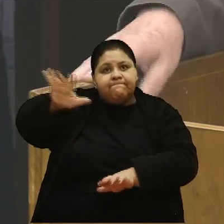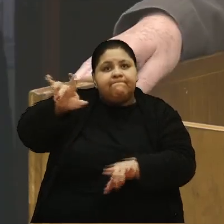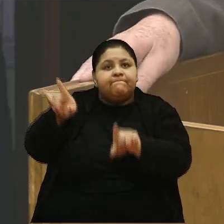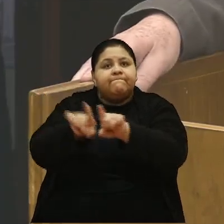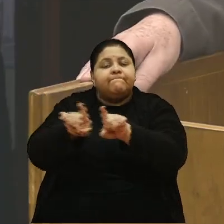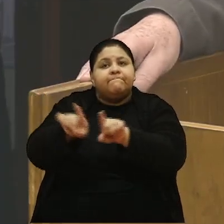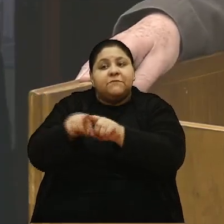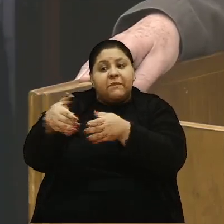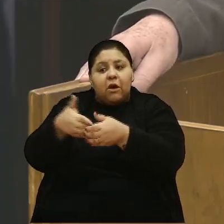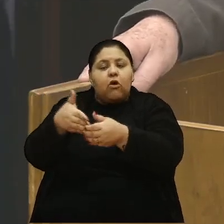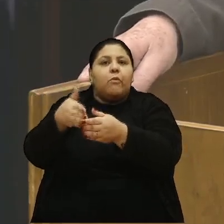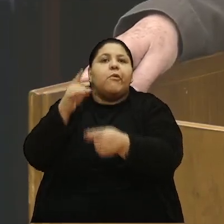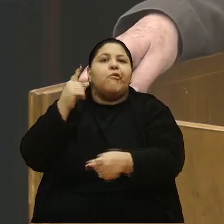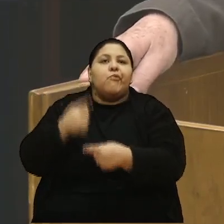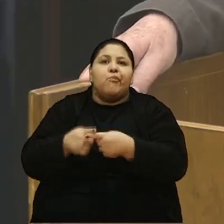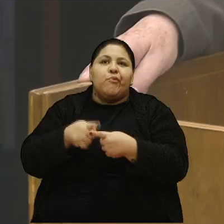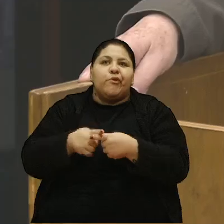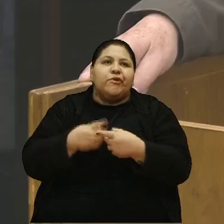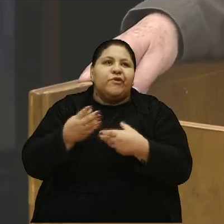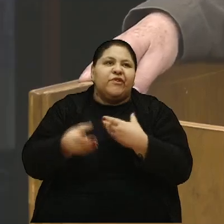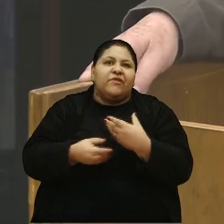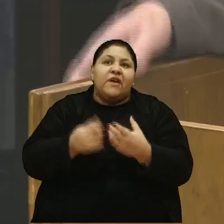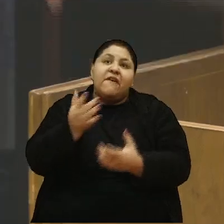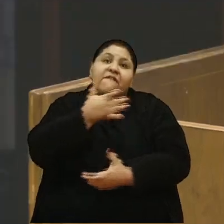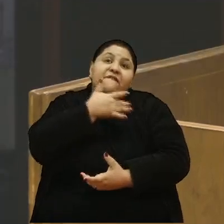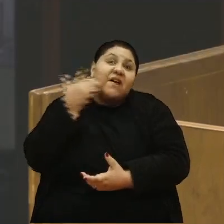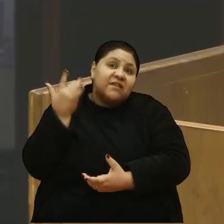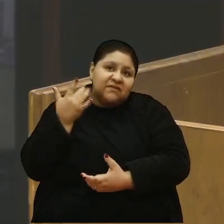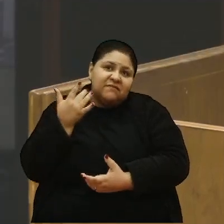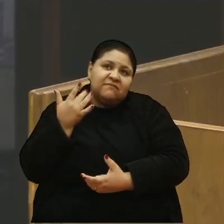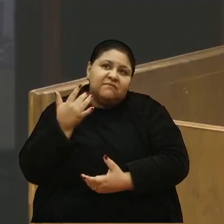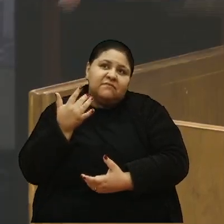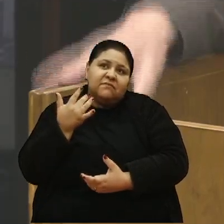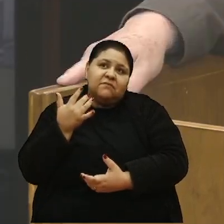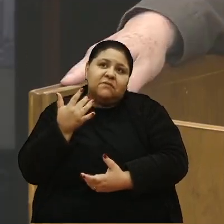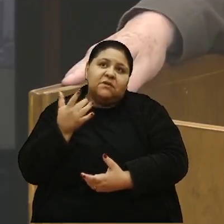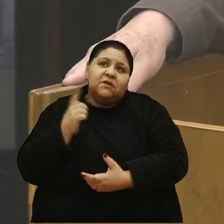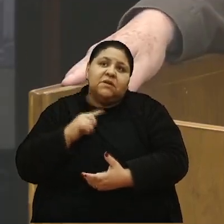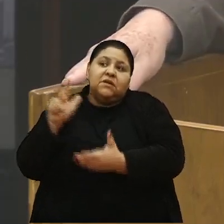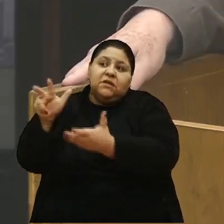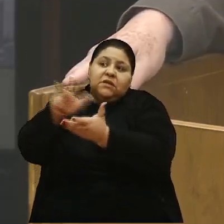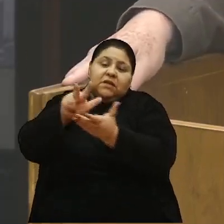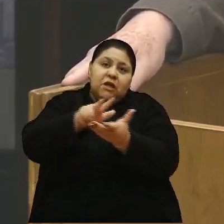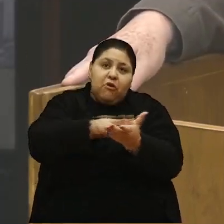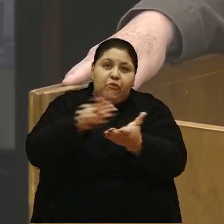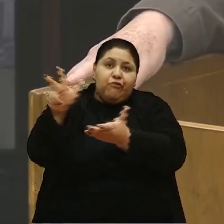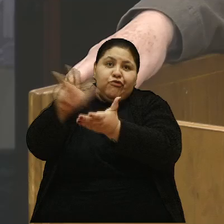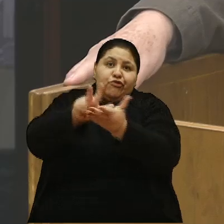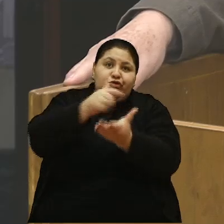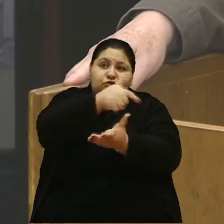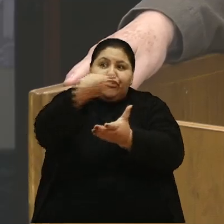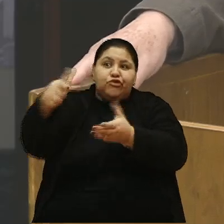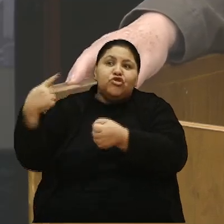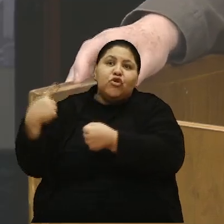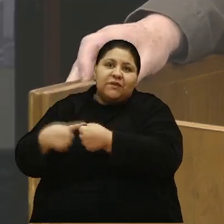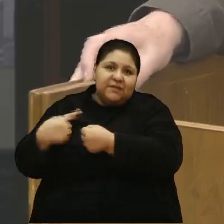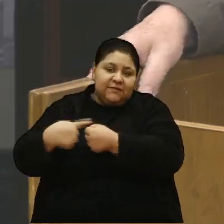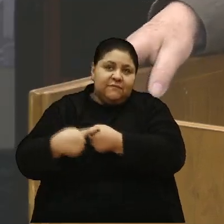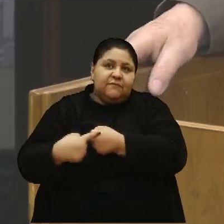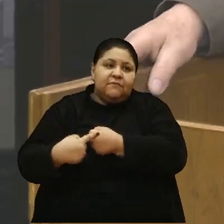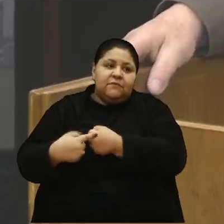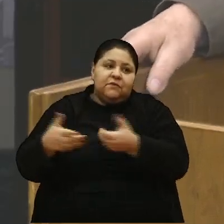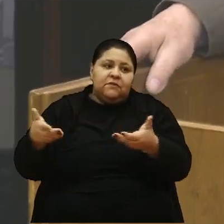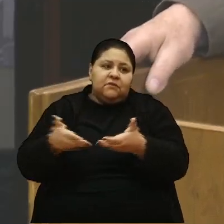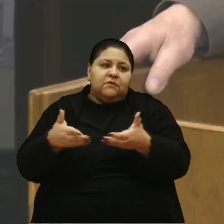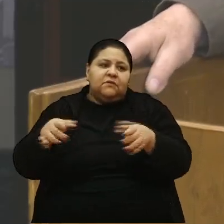também acompanhe isso, porque é muito fácil, né? Tem o paciente que vem de lá, tinha vários de outras cidades que estavam